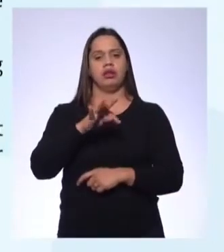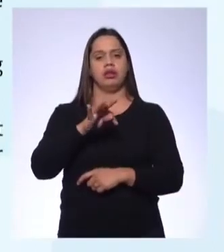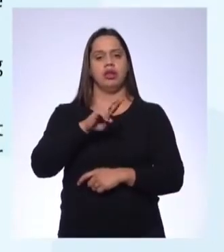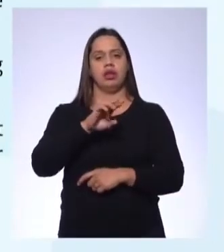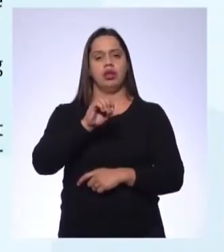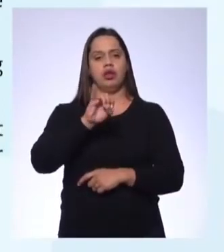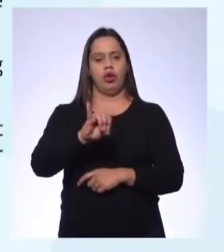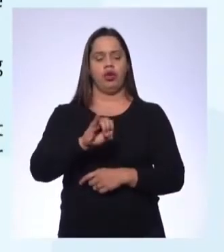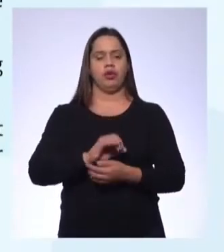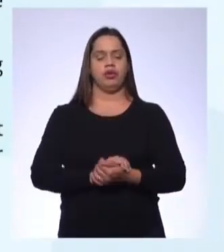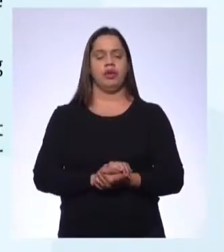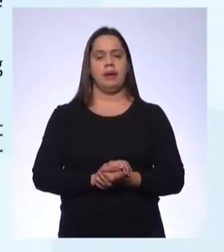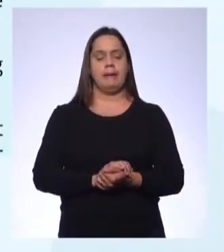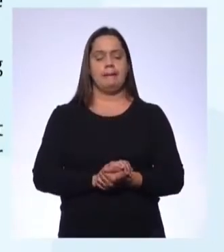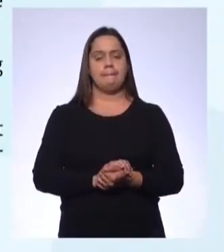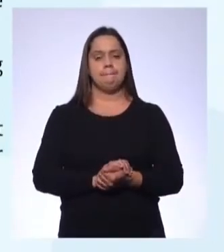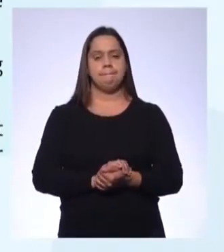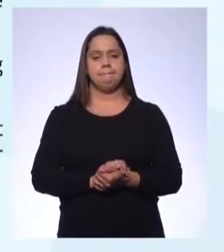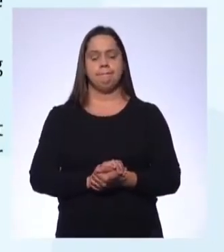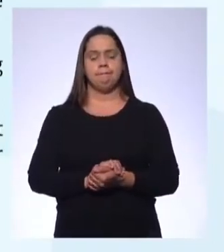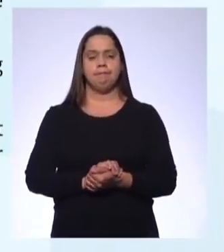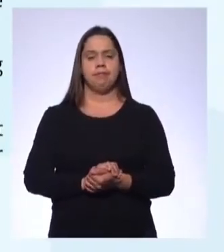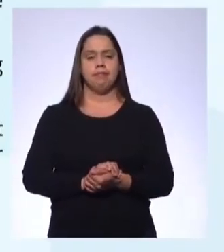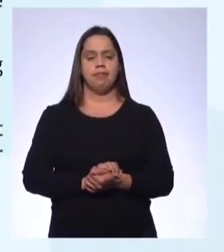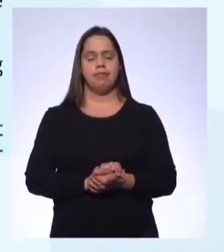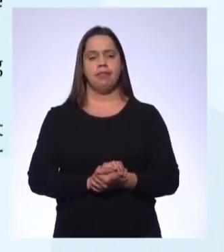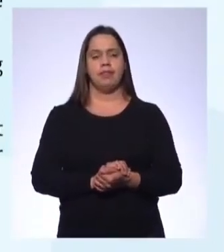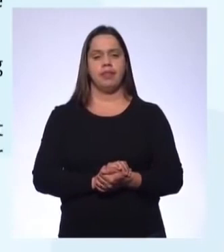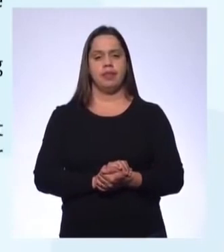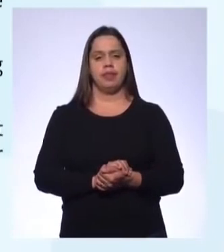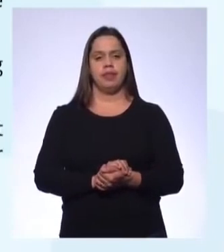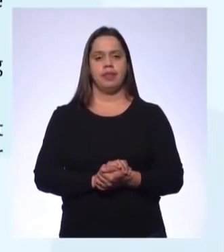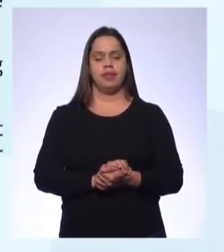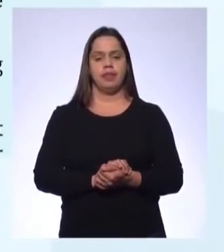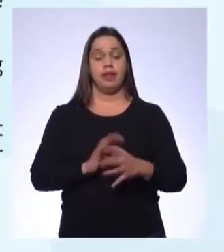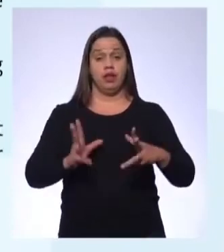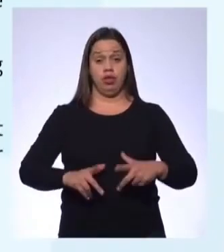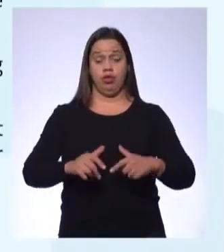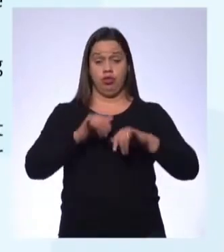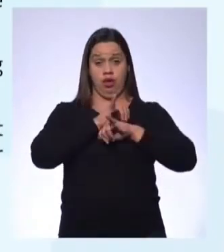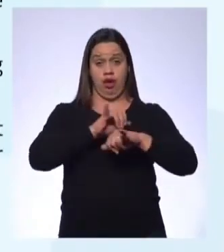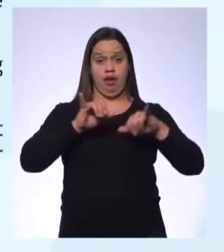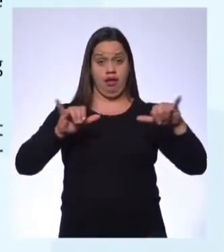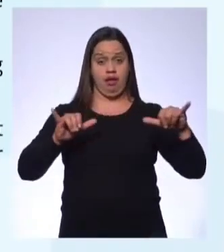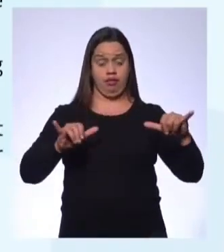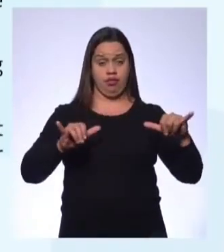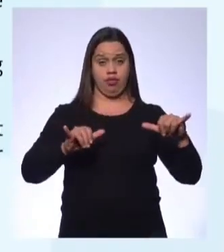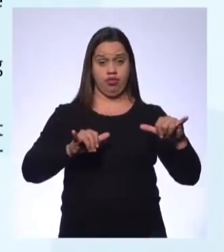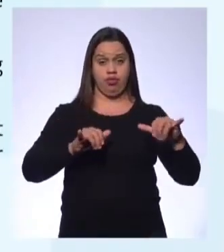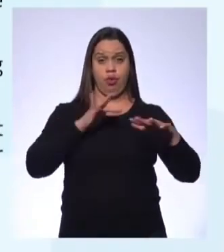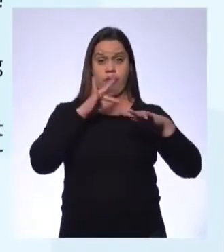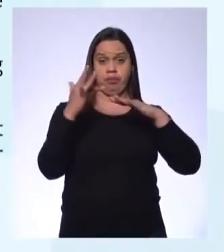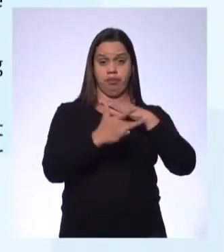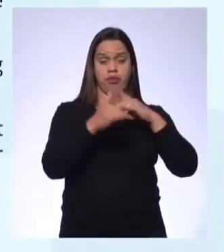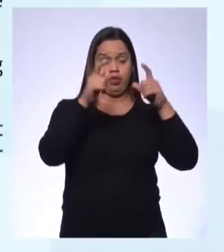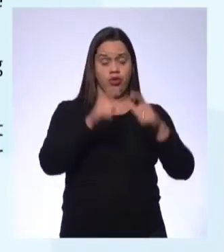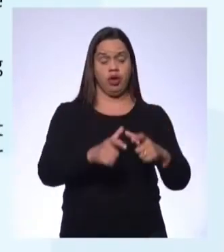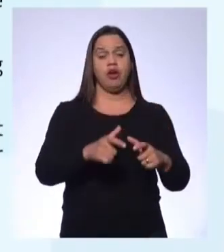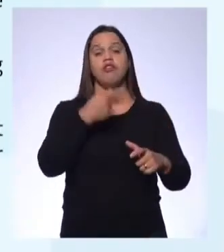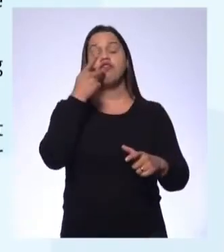least 10 people were rescued. A mídia local disse que pelo menos 10 pessoas foram